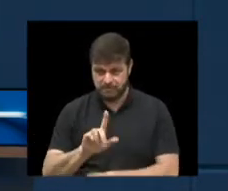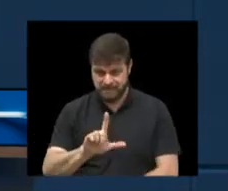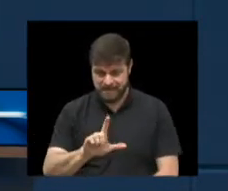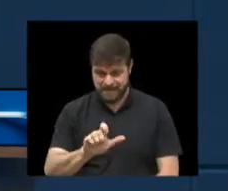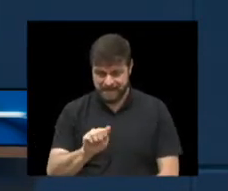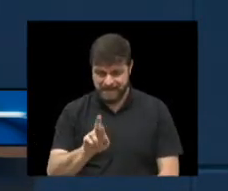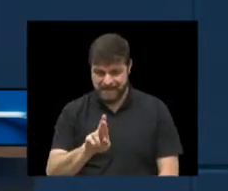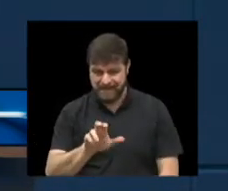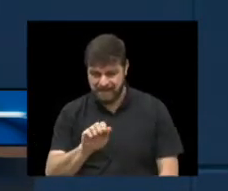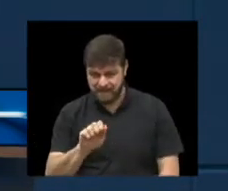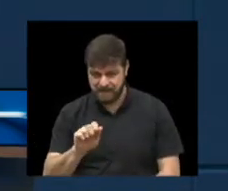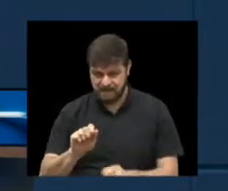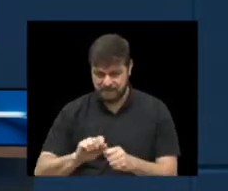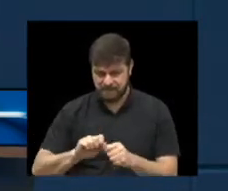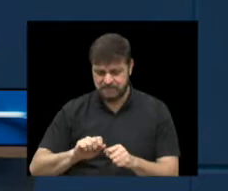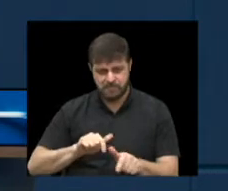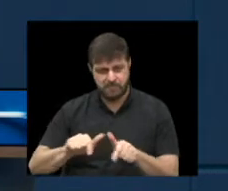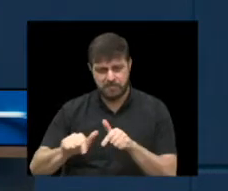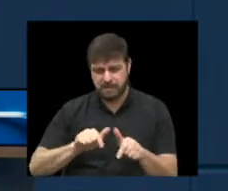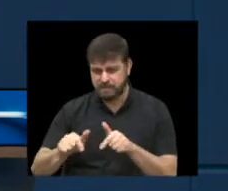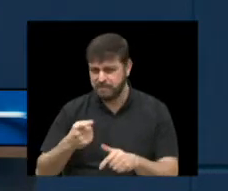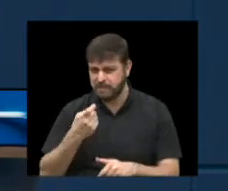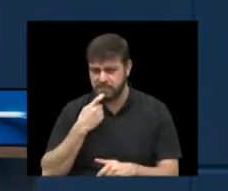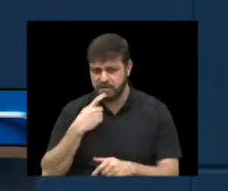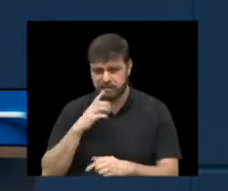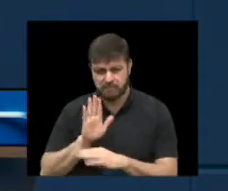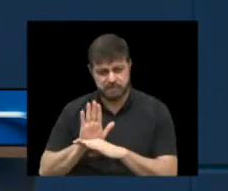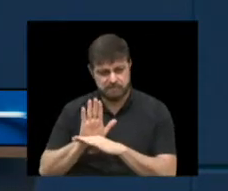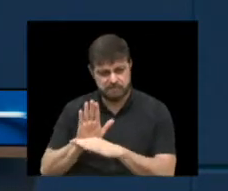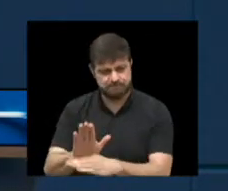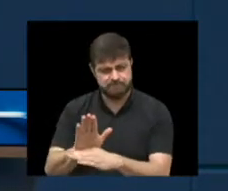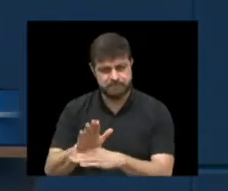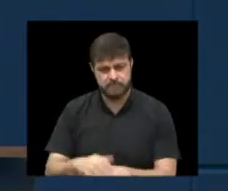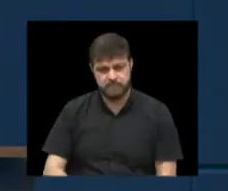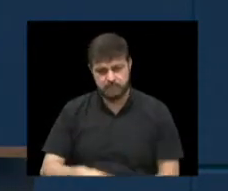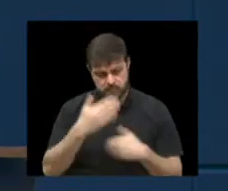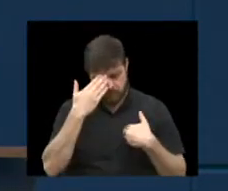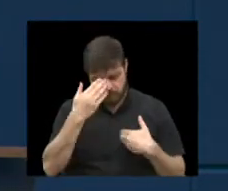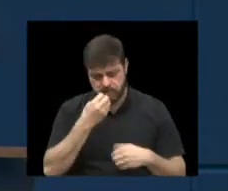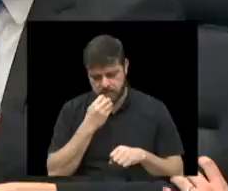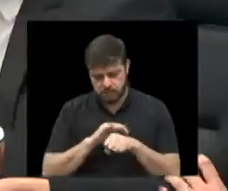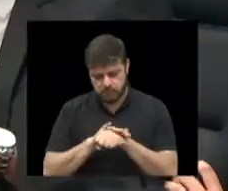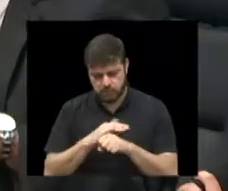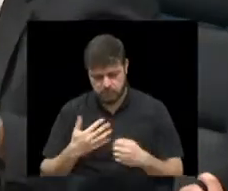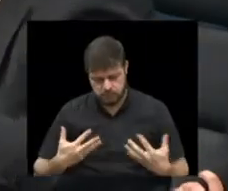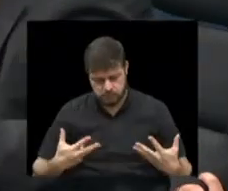fazendo esse trabalho para a nossa cidade. Muito obrigado, senhor presidente. Uma boa noite a todos.